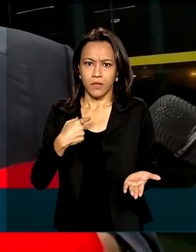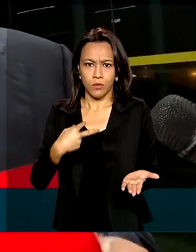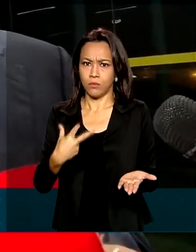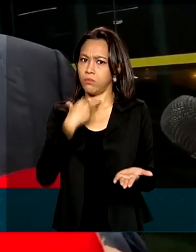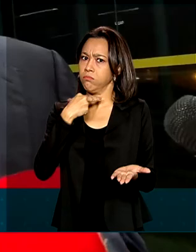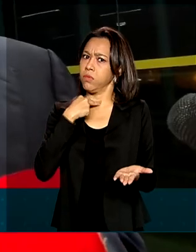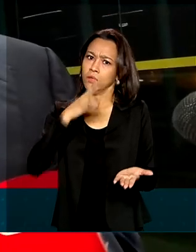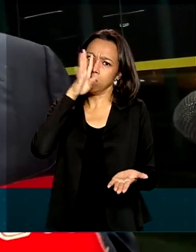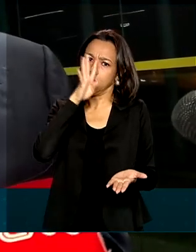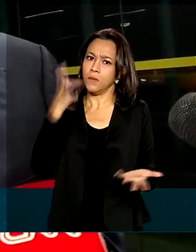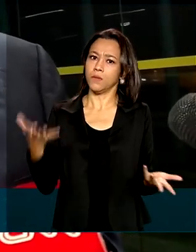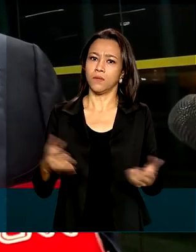sinal de irresponsabilidade.